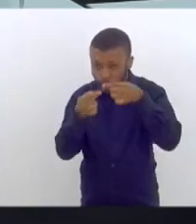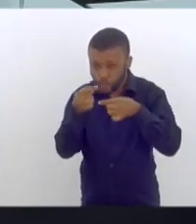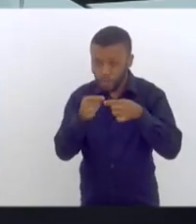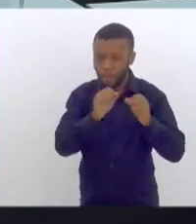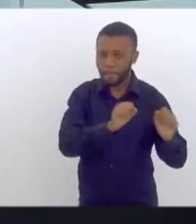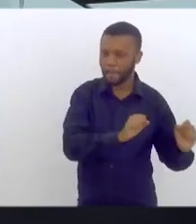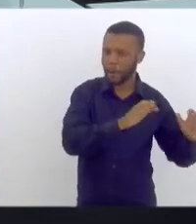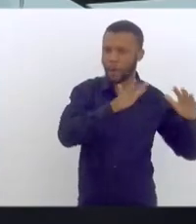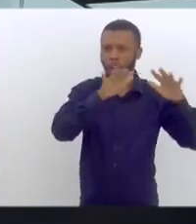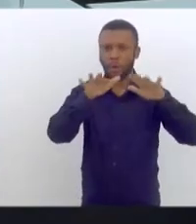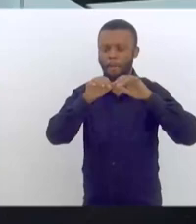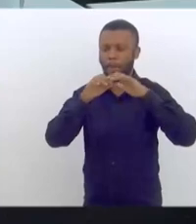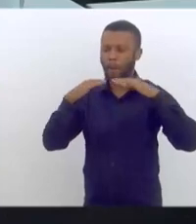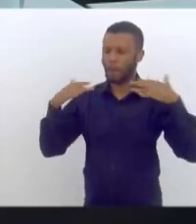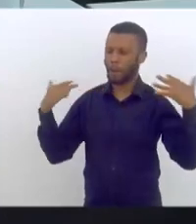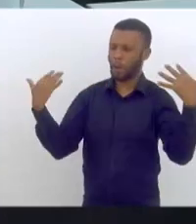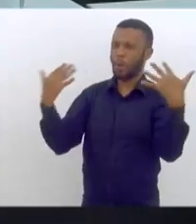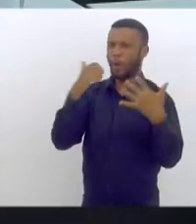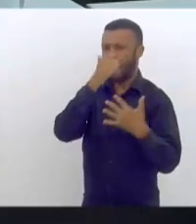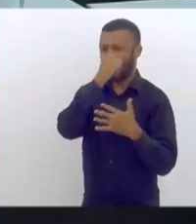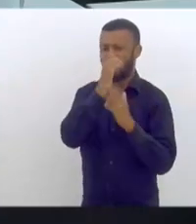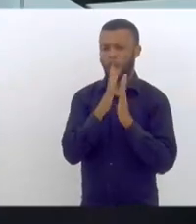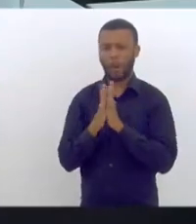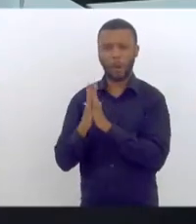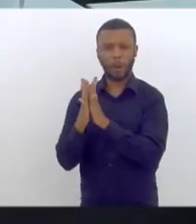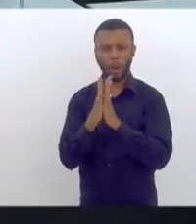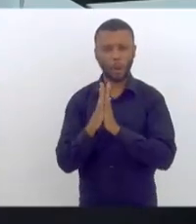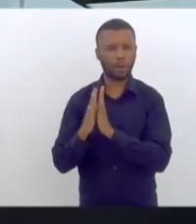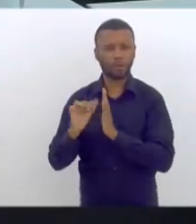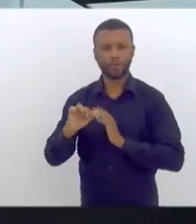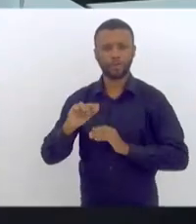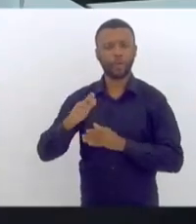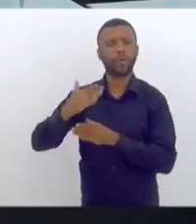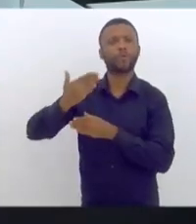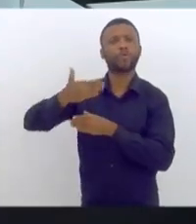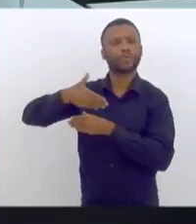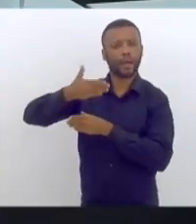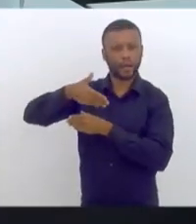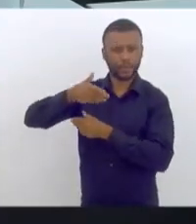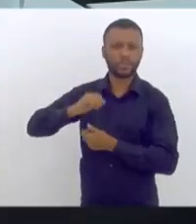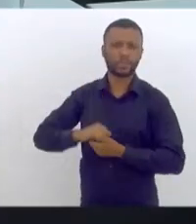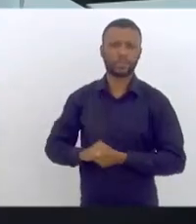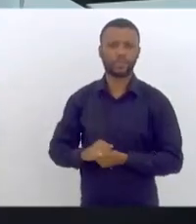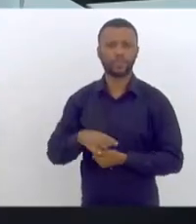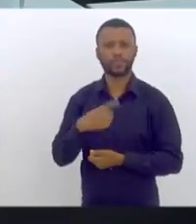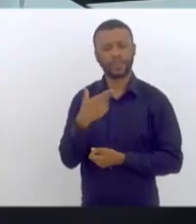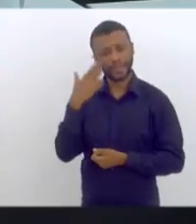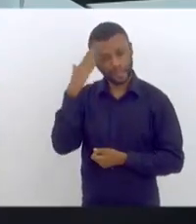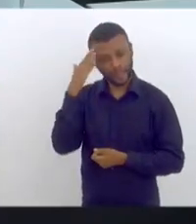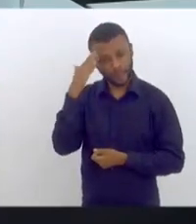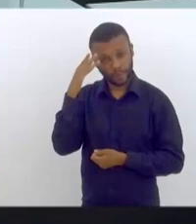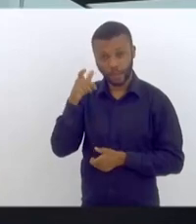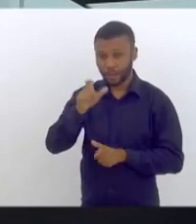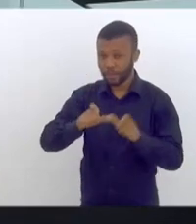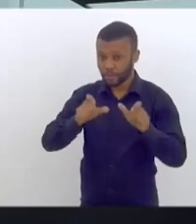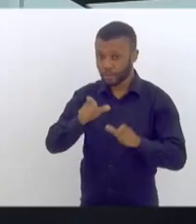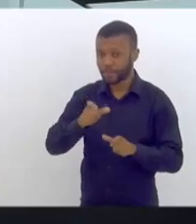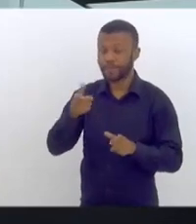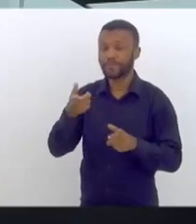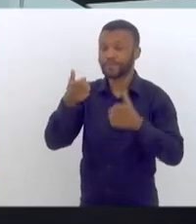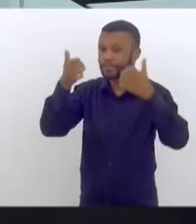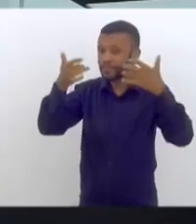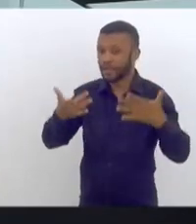a galeria tava lotada exatamente Então nesse sentido como a gente sabe que as pessoas se falam é